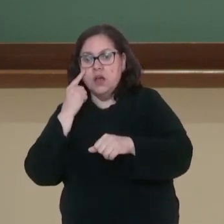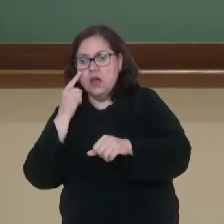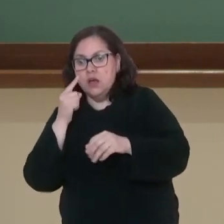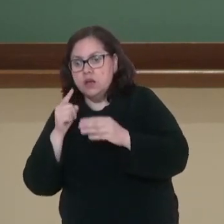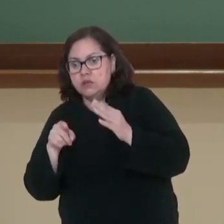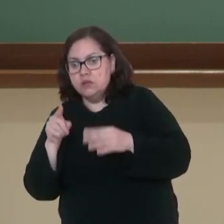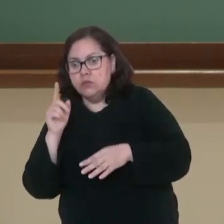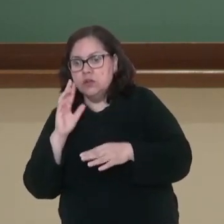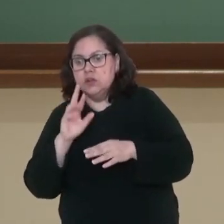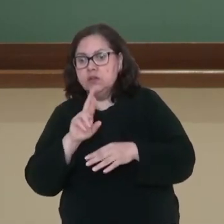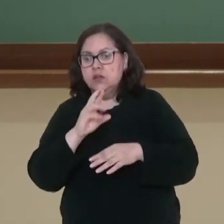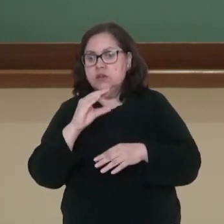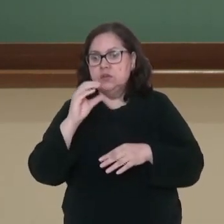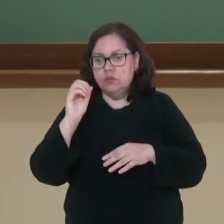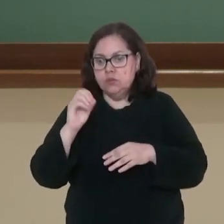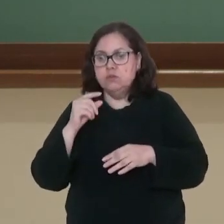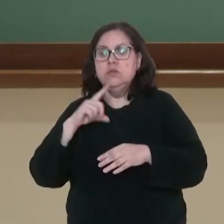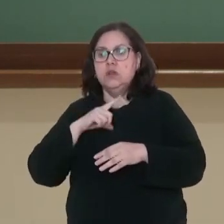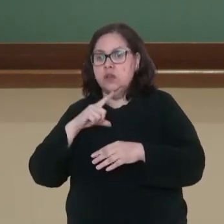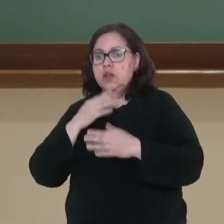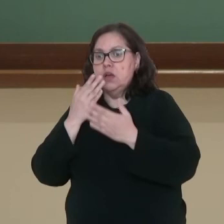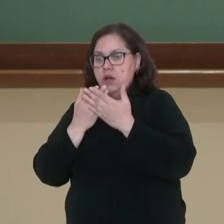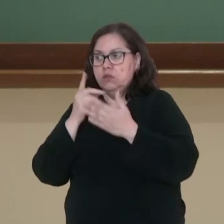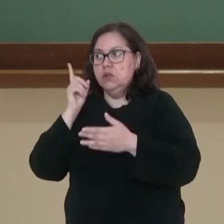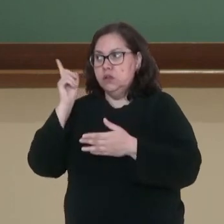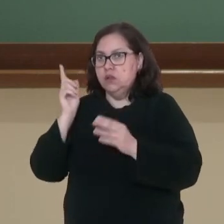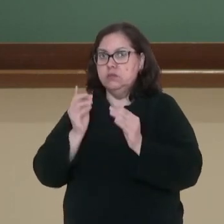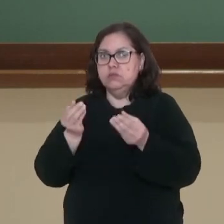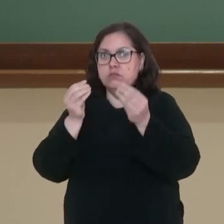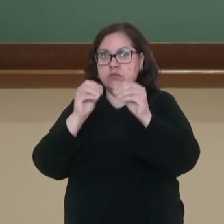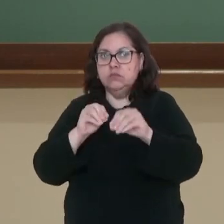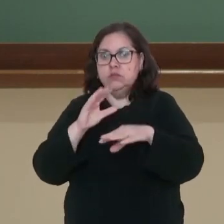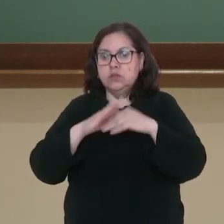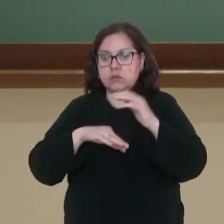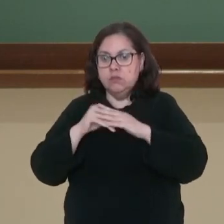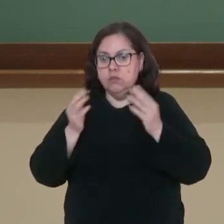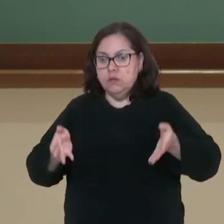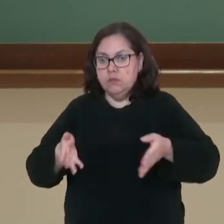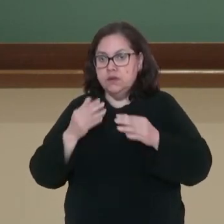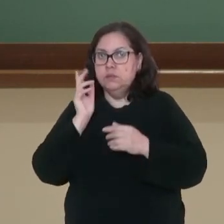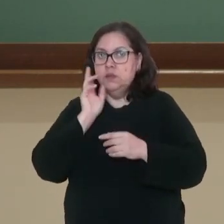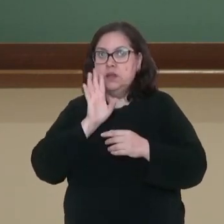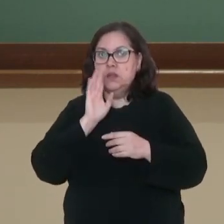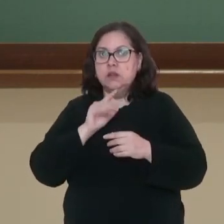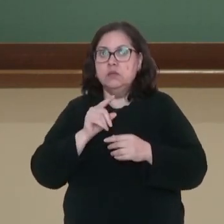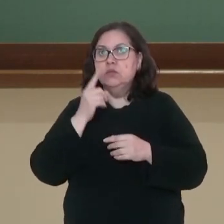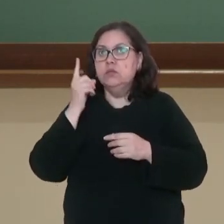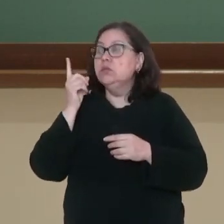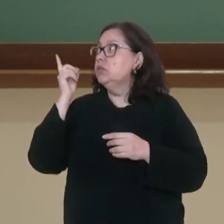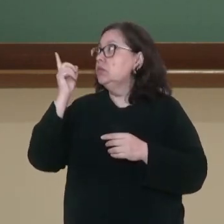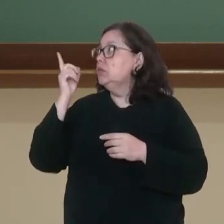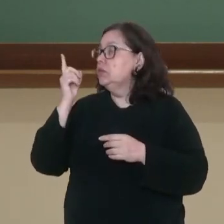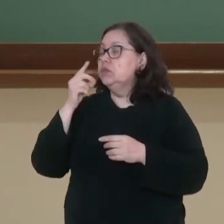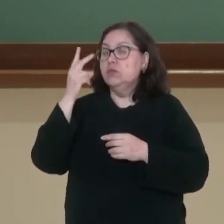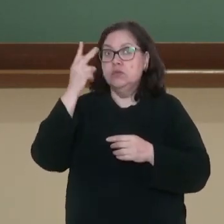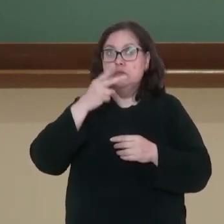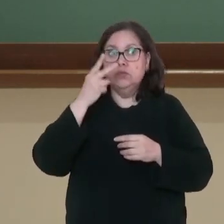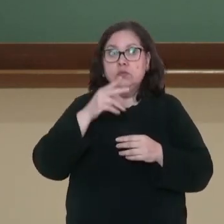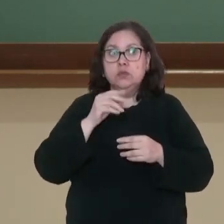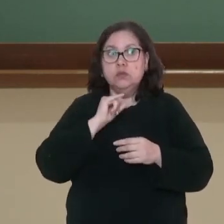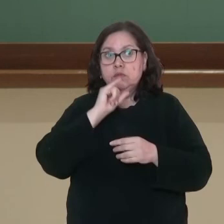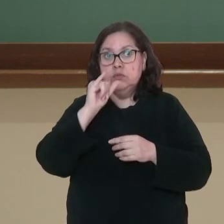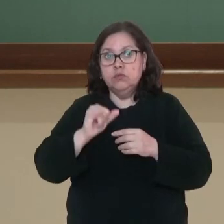no RCO, lá também tem essa aula lá, postadinha, com esse mão na massa bem legalzinho. E o cromossomo 2 também com